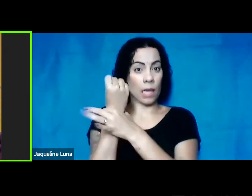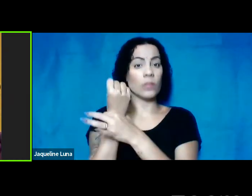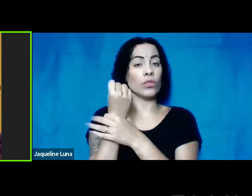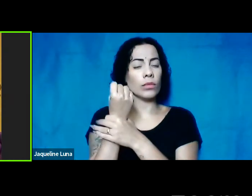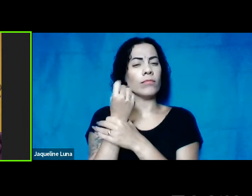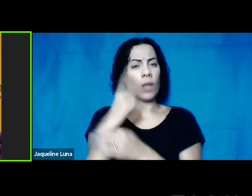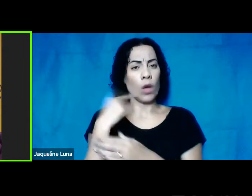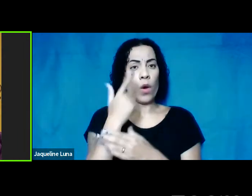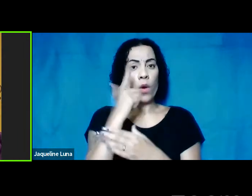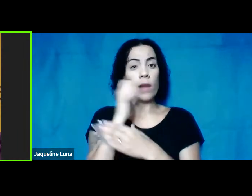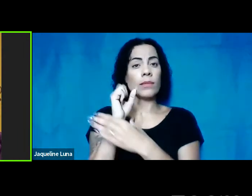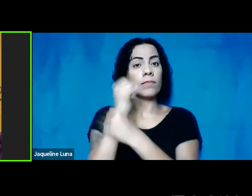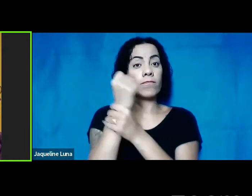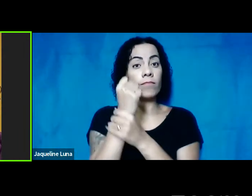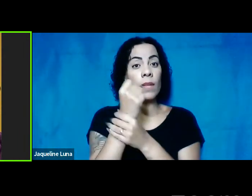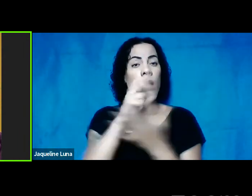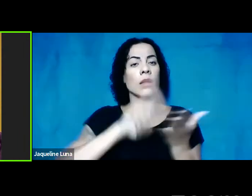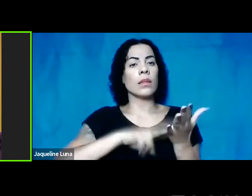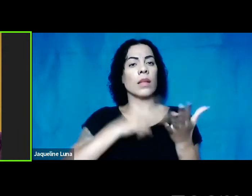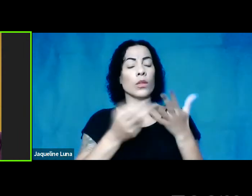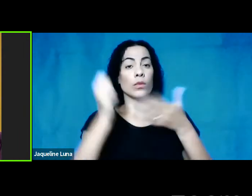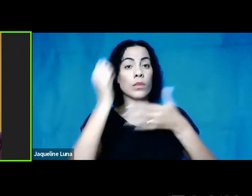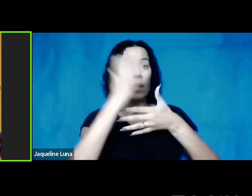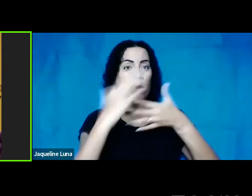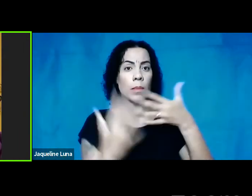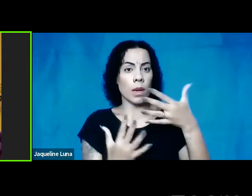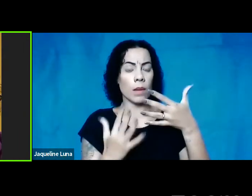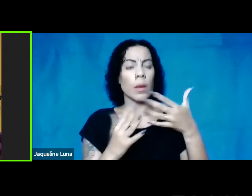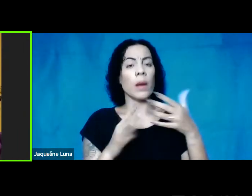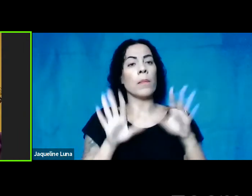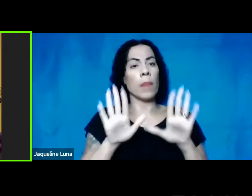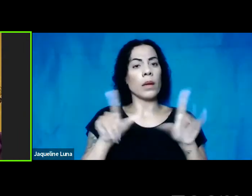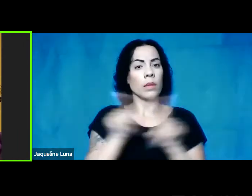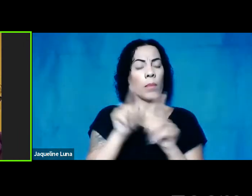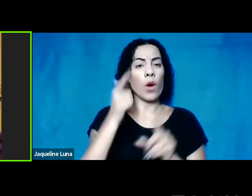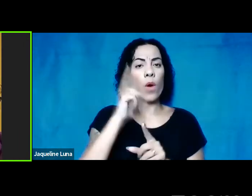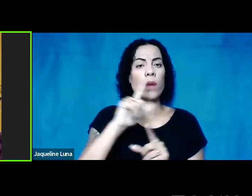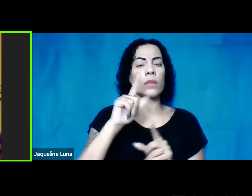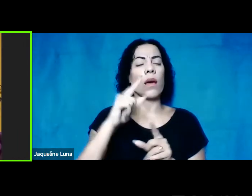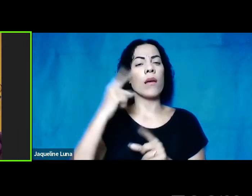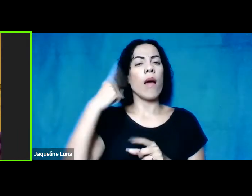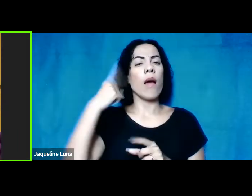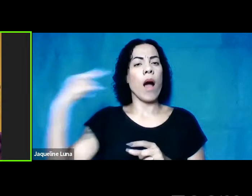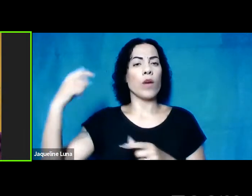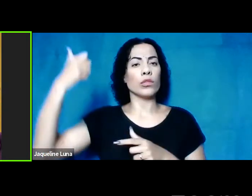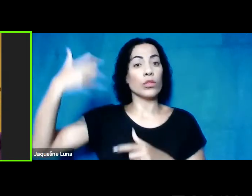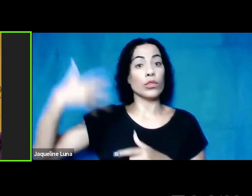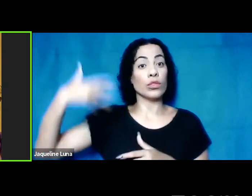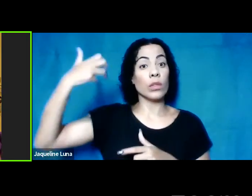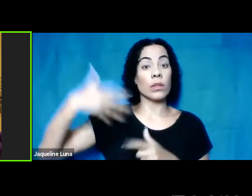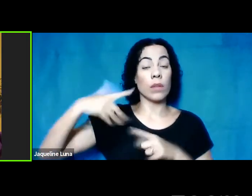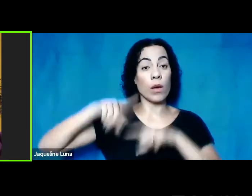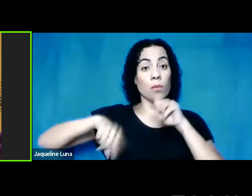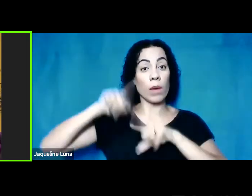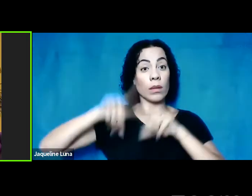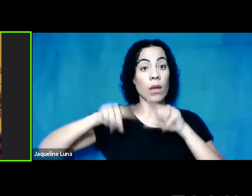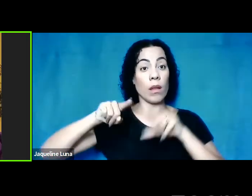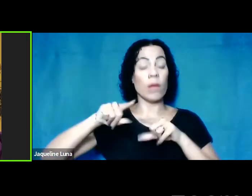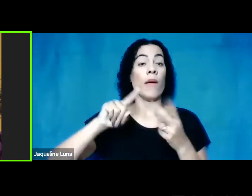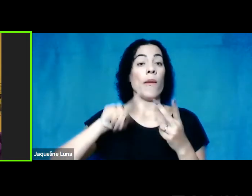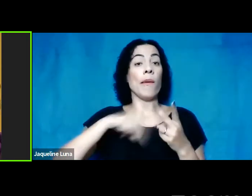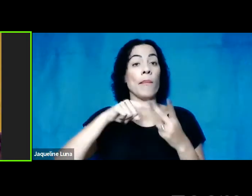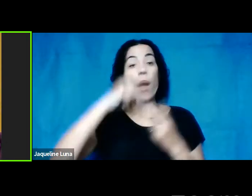a tradução para a língua de sinais brasileira, né, mas também a audiodescrição nos nossos produtos audiovisuais, a descrição de imagem